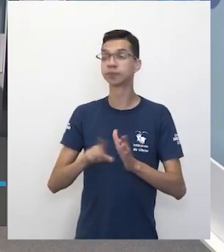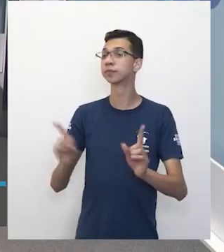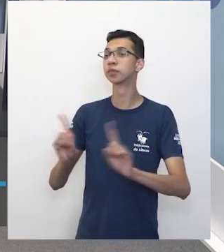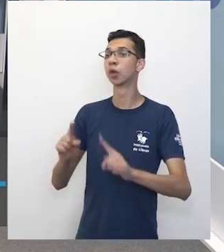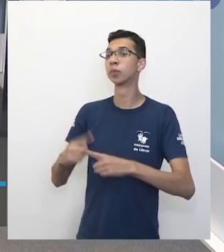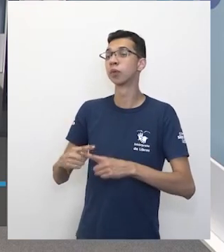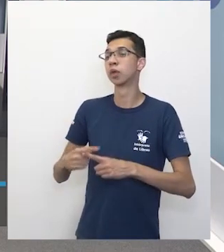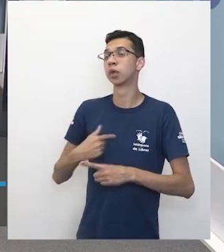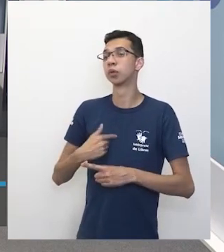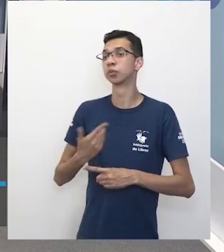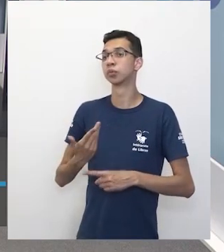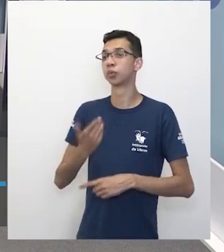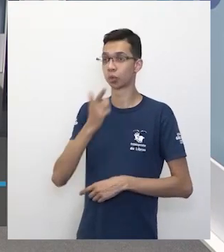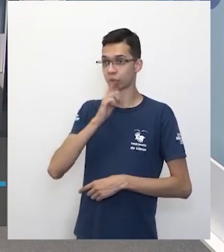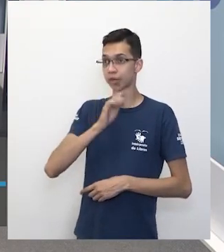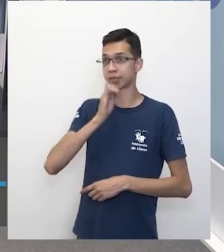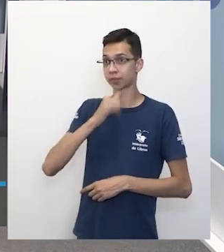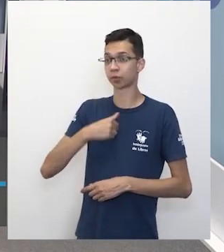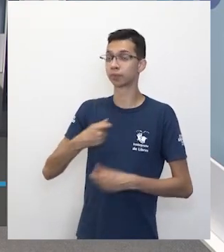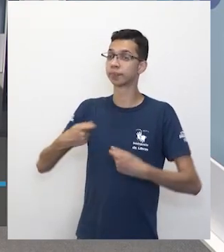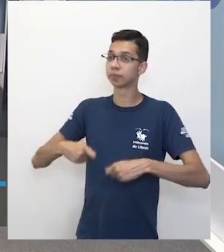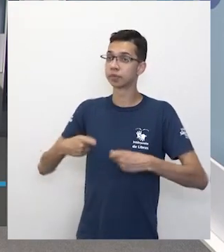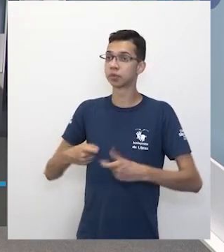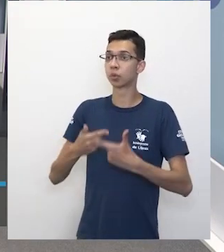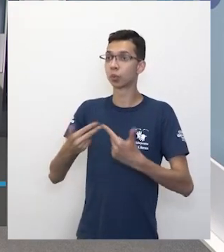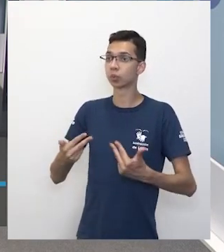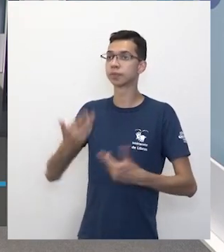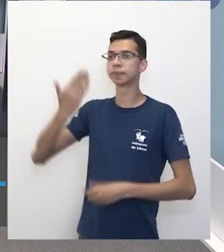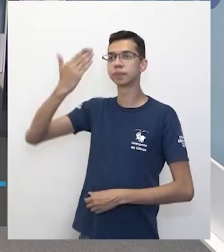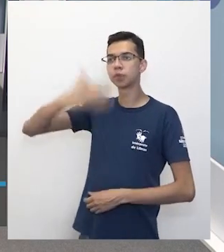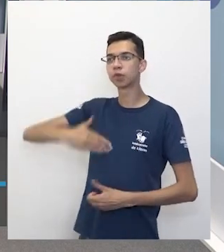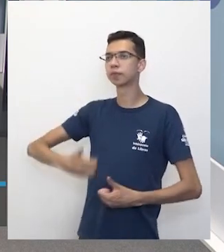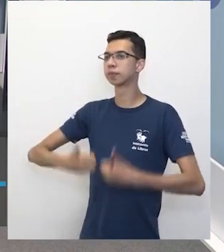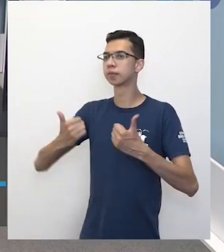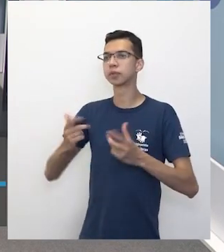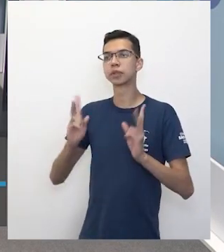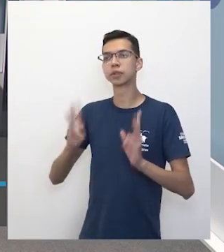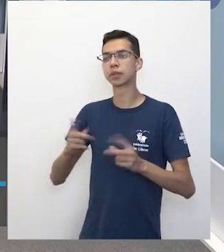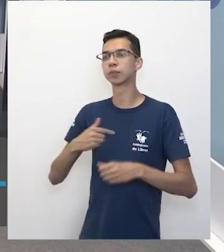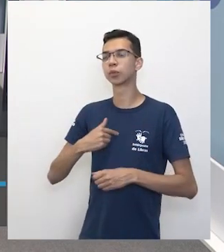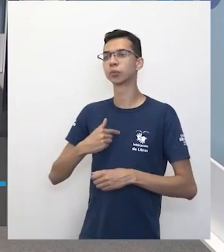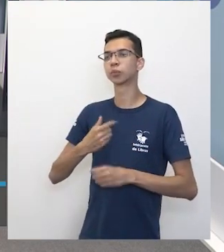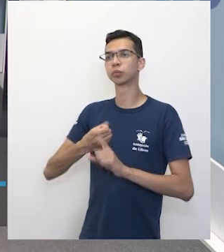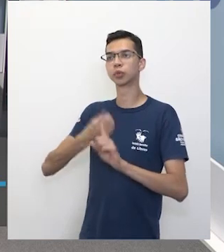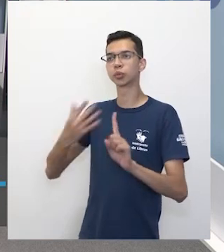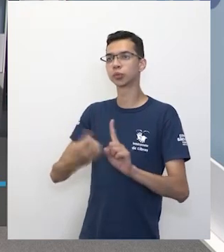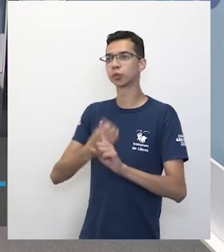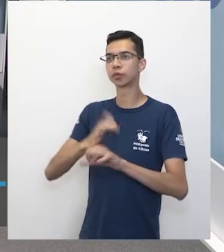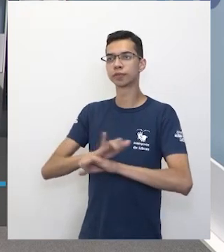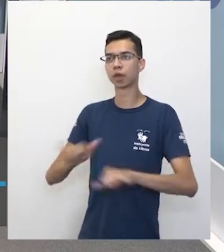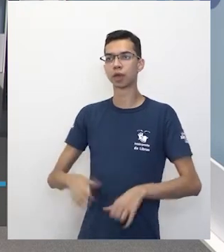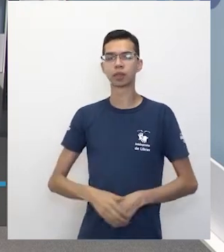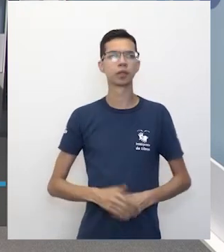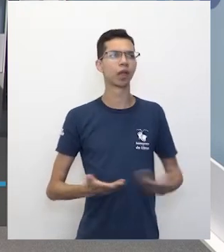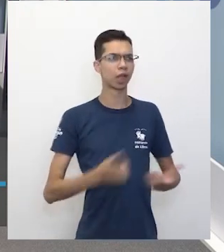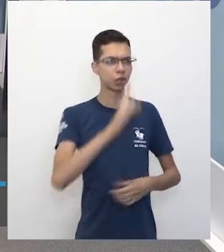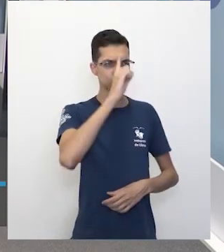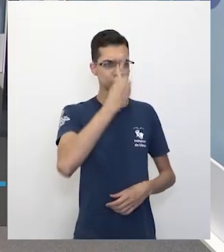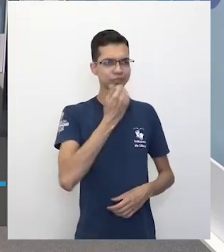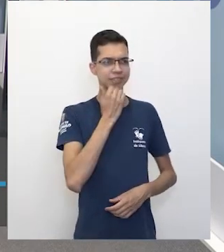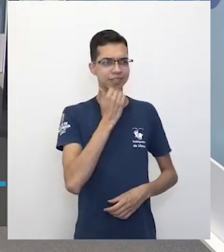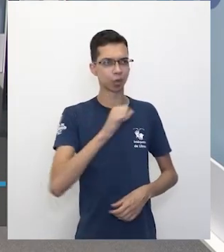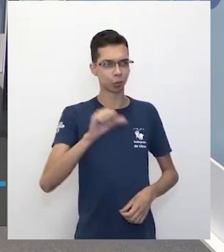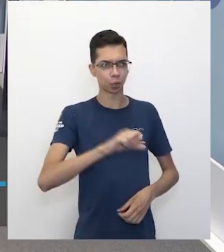ter que... isso me obriga a apresentar fontes melhores e sustentar melhor meu argumento. Quer dizer que duvidar do cientista não é ruim, não? Não é